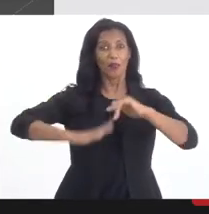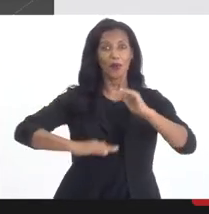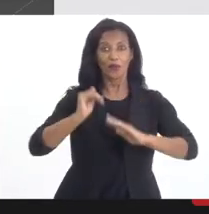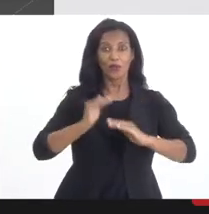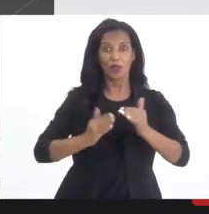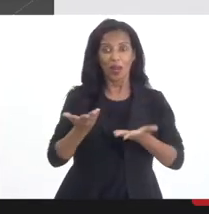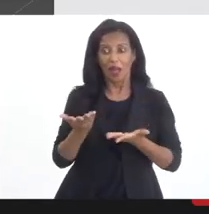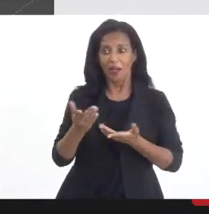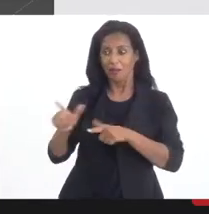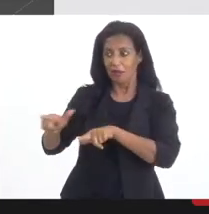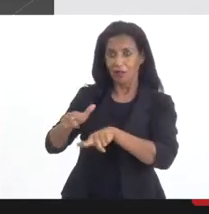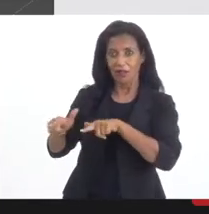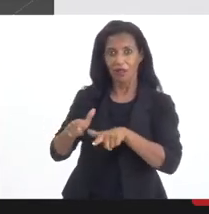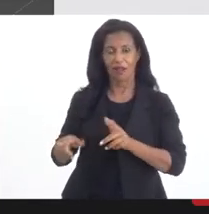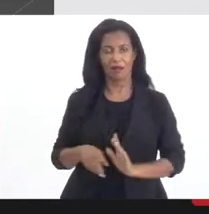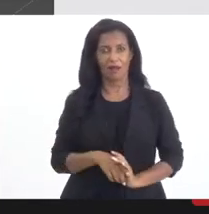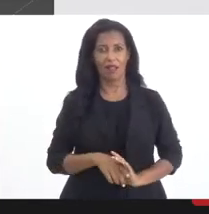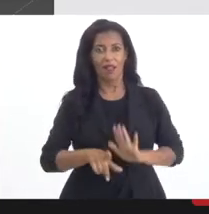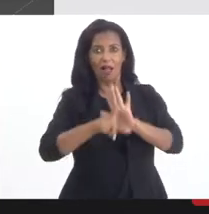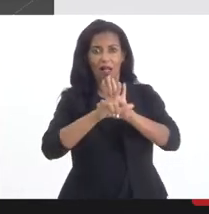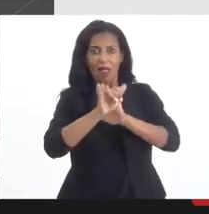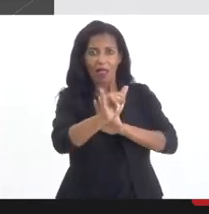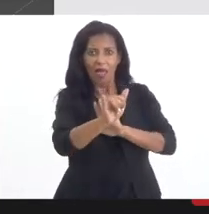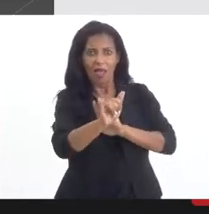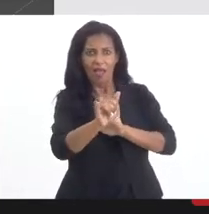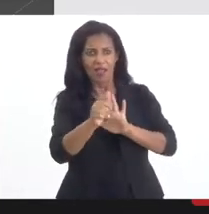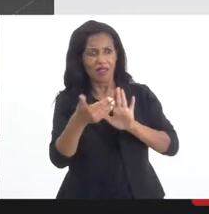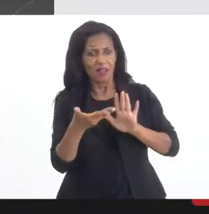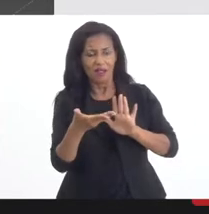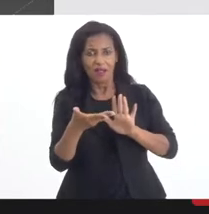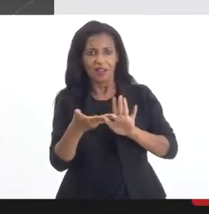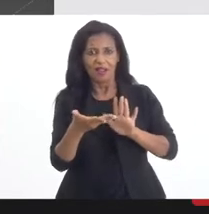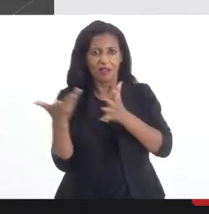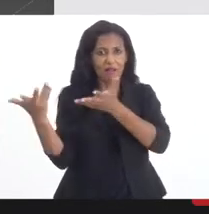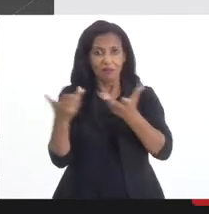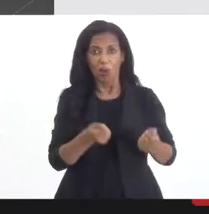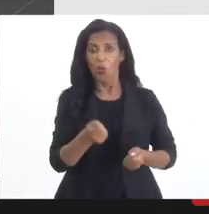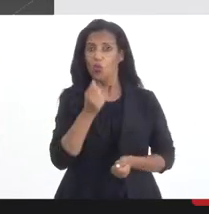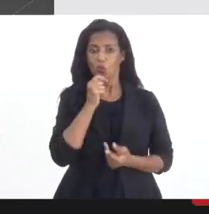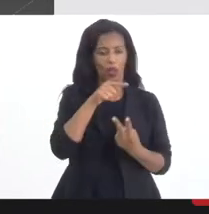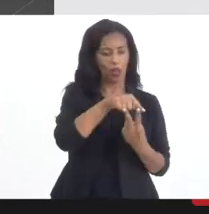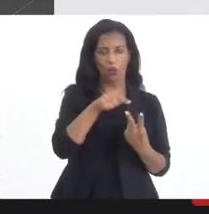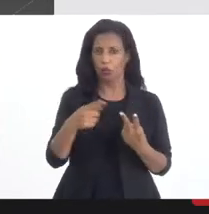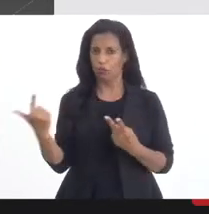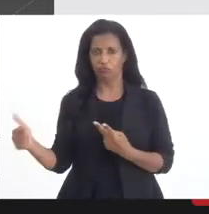isso, 2, lei que permita que eu tocasse isso. Nós não temos nenhum nem outro.